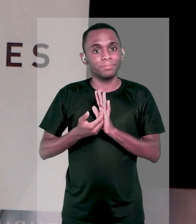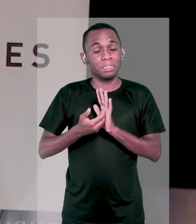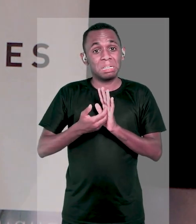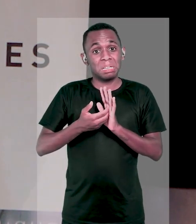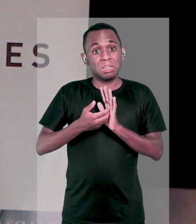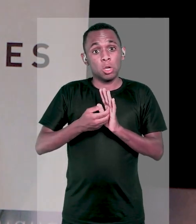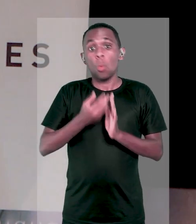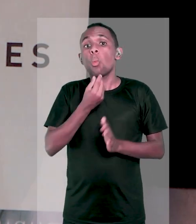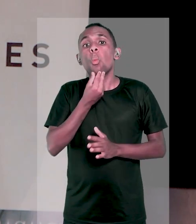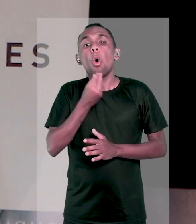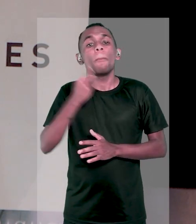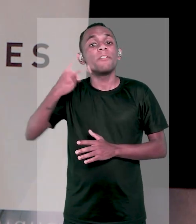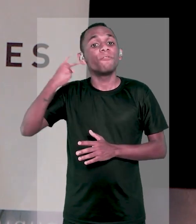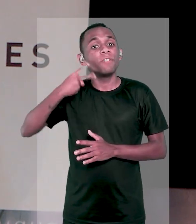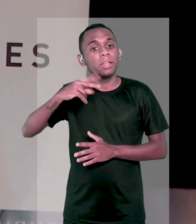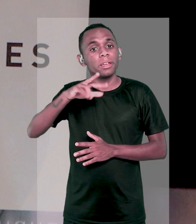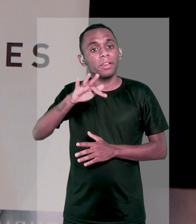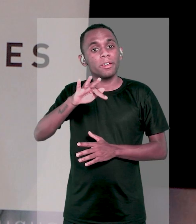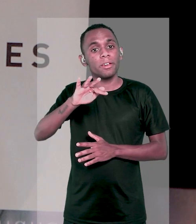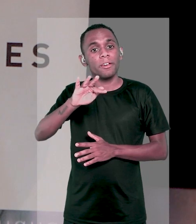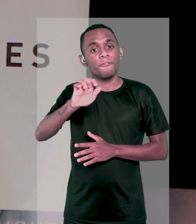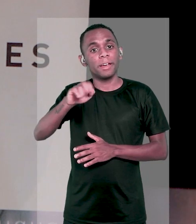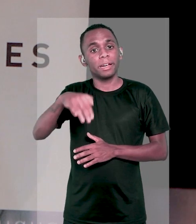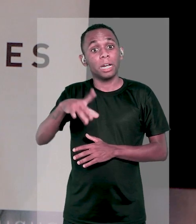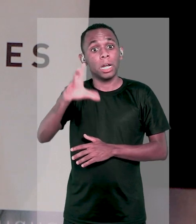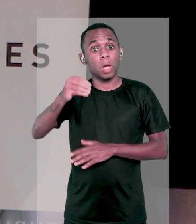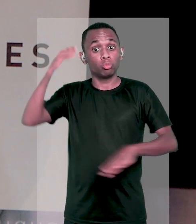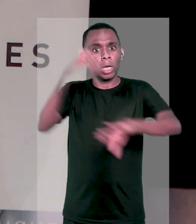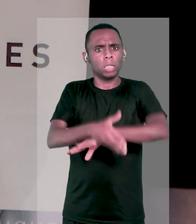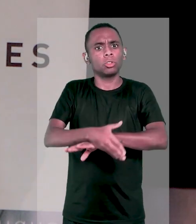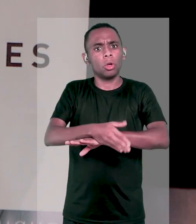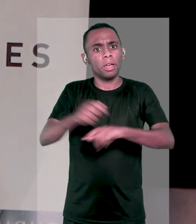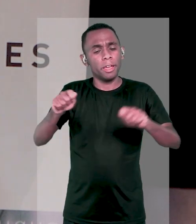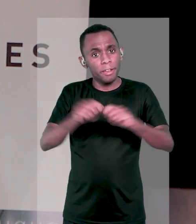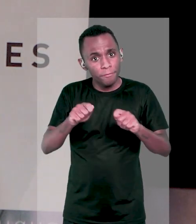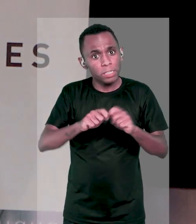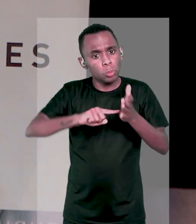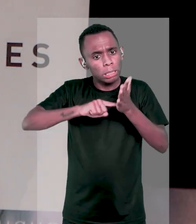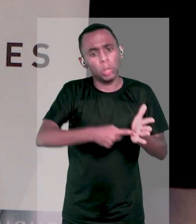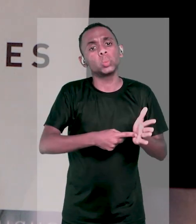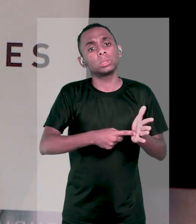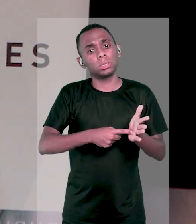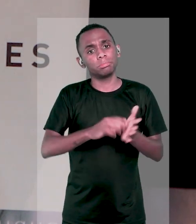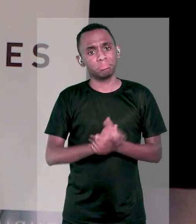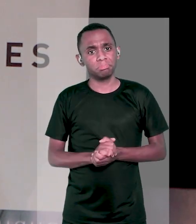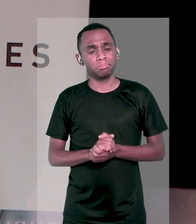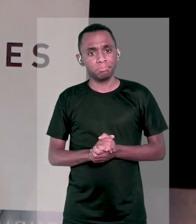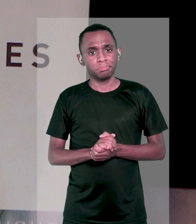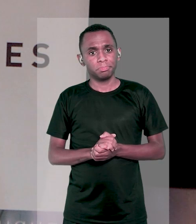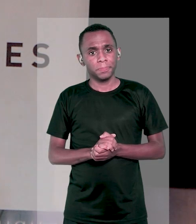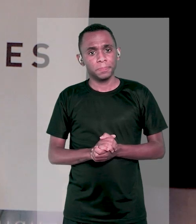perverso moralismo ficou arrepiado quando alguém nas redes sociais ousou